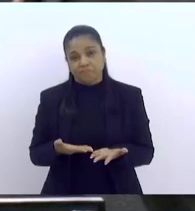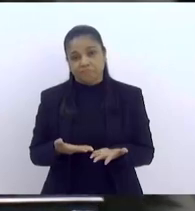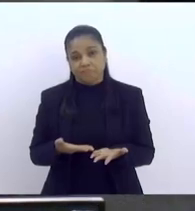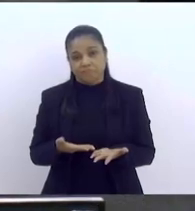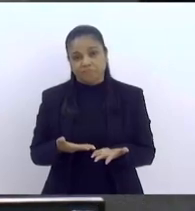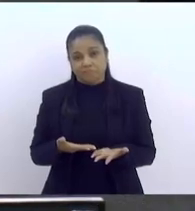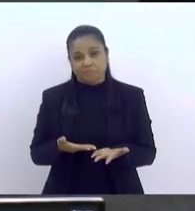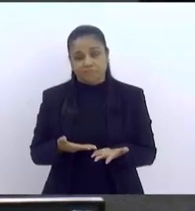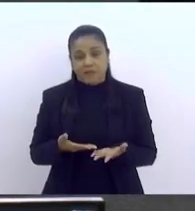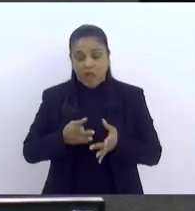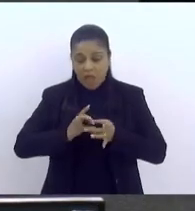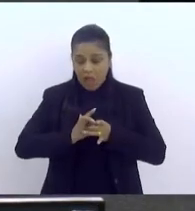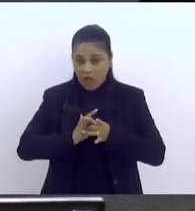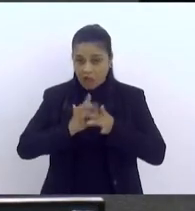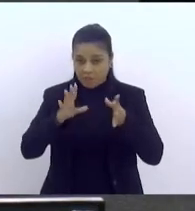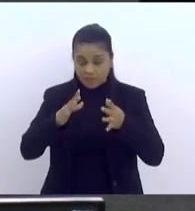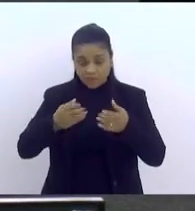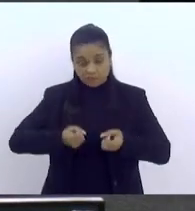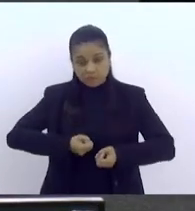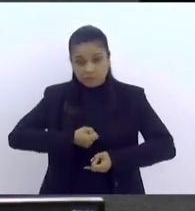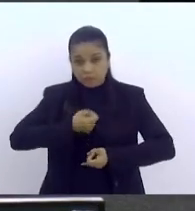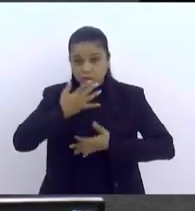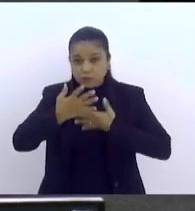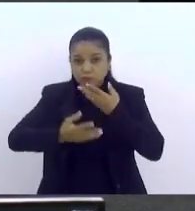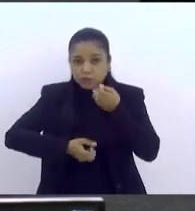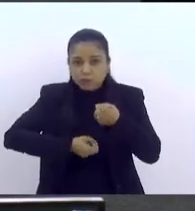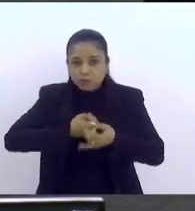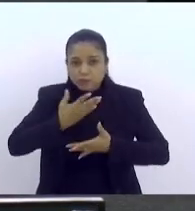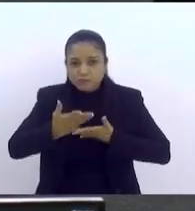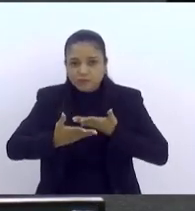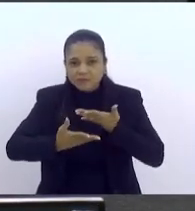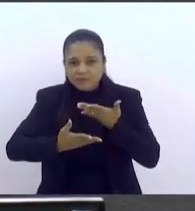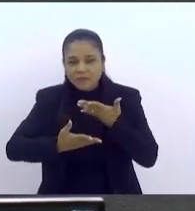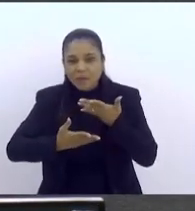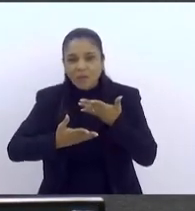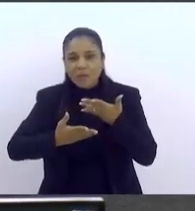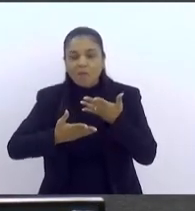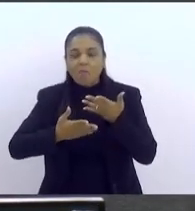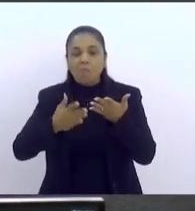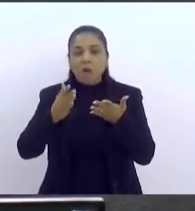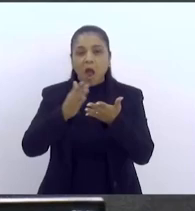A nossa liberdade de expressão para alguns